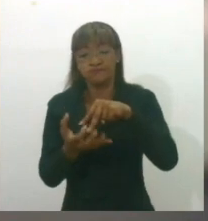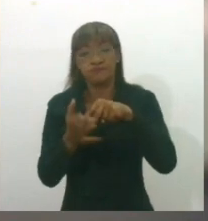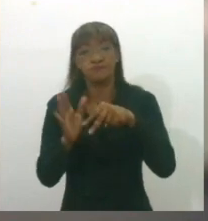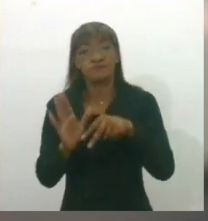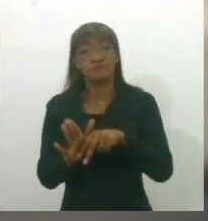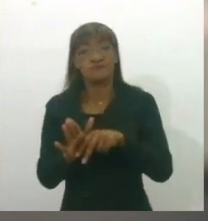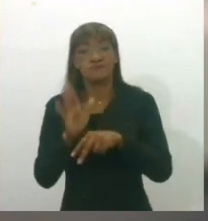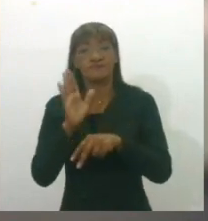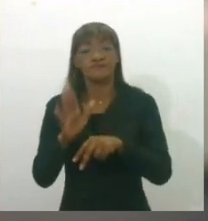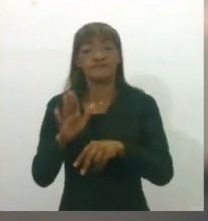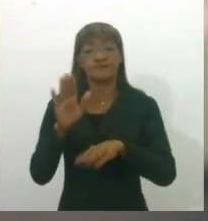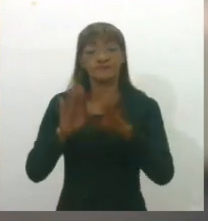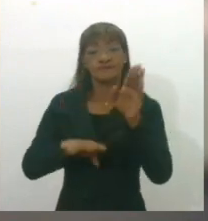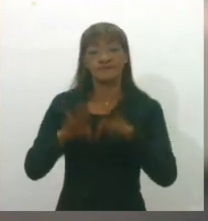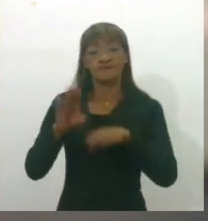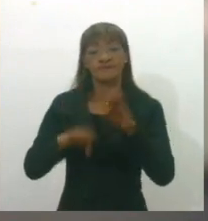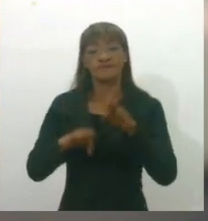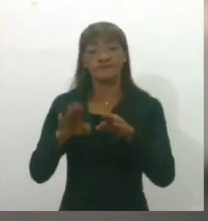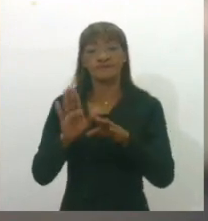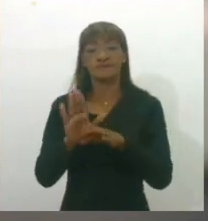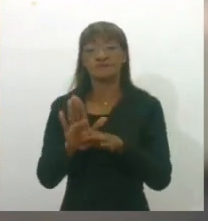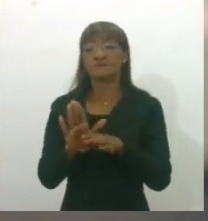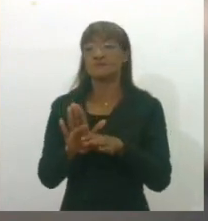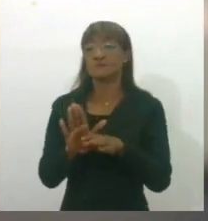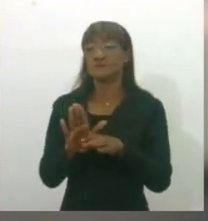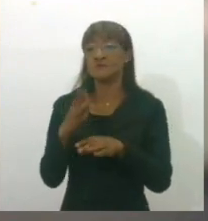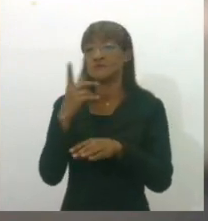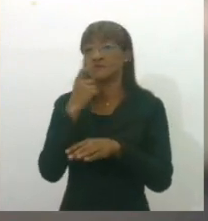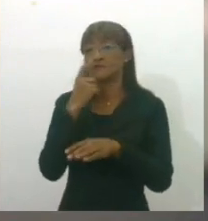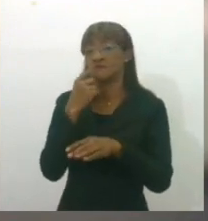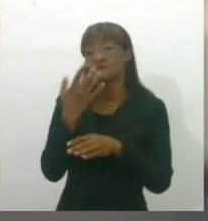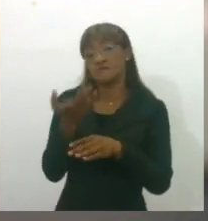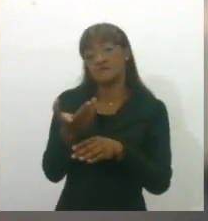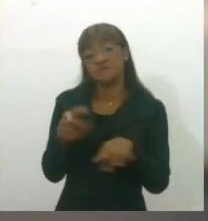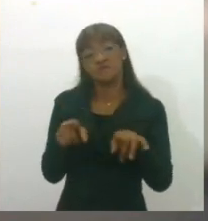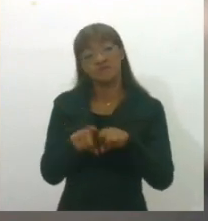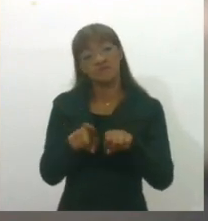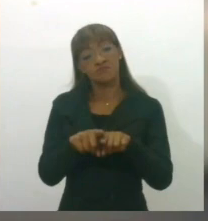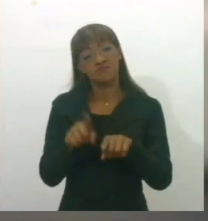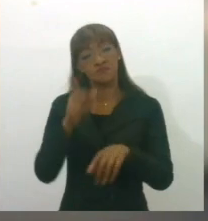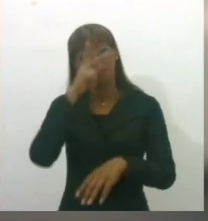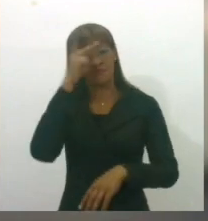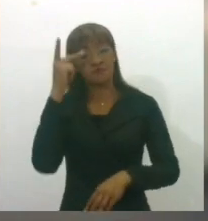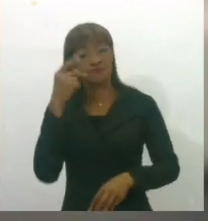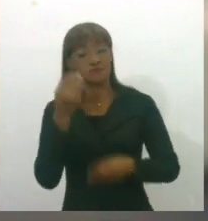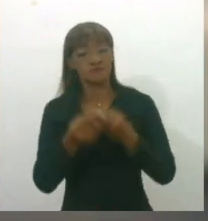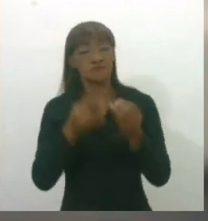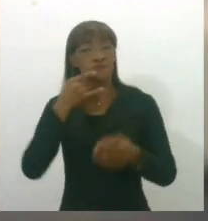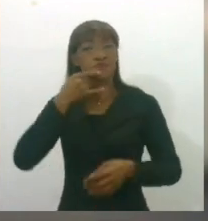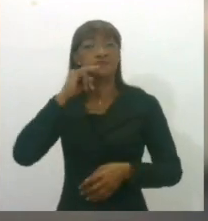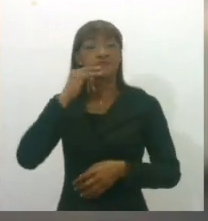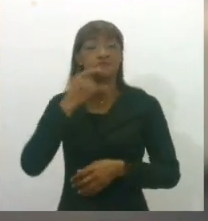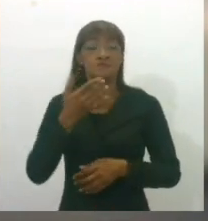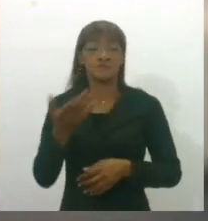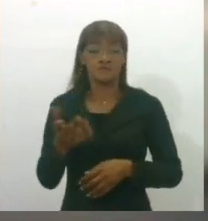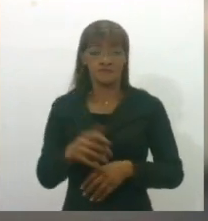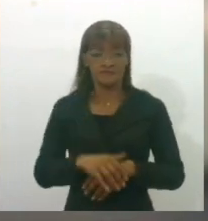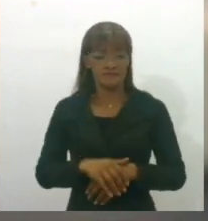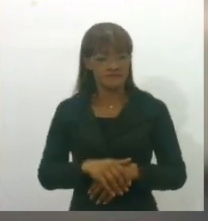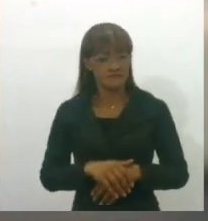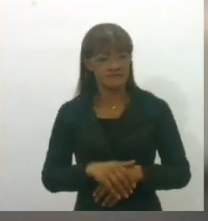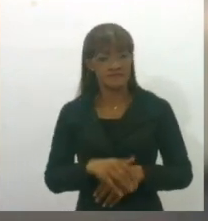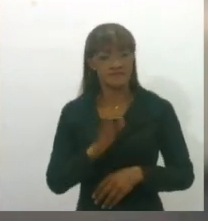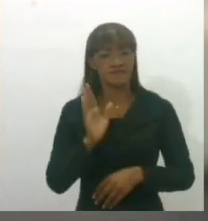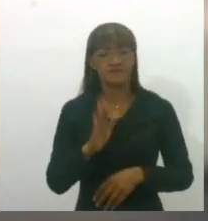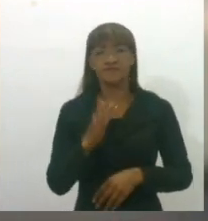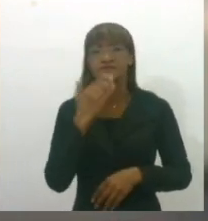demandam de sangue, e é o mesmo período que pessoas viajam, pessoas ingerem bebida alcoólica. Então, é uma sugestão que eu já faço aqui, é a pessoa que por